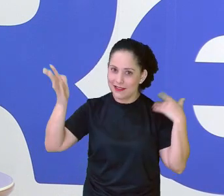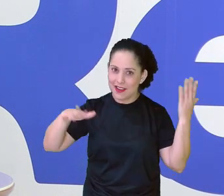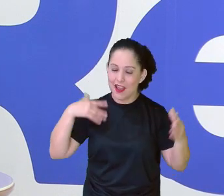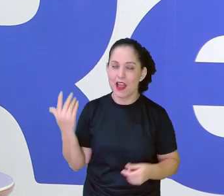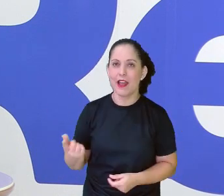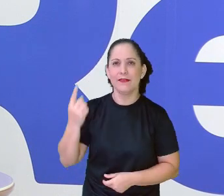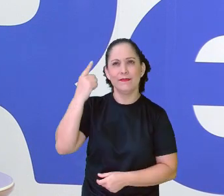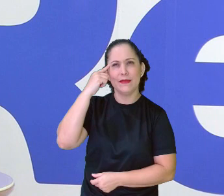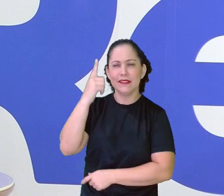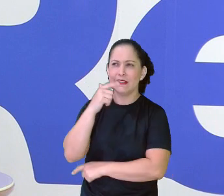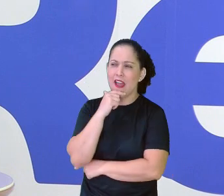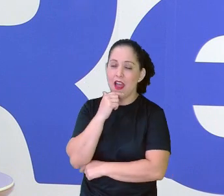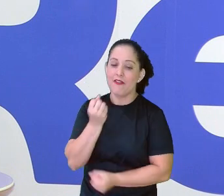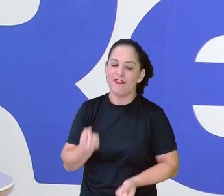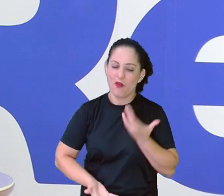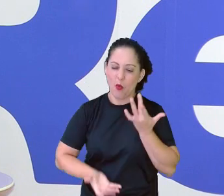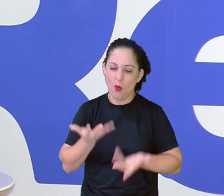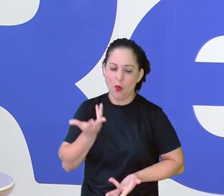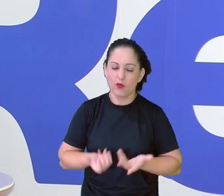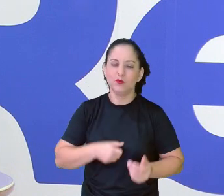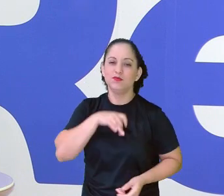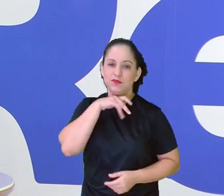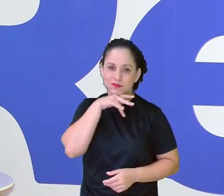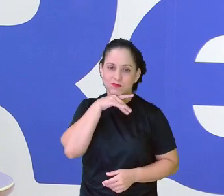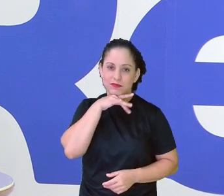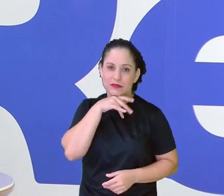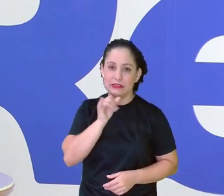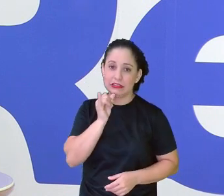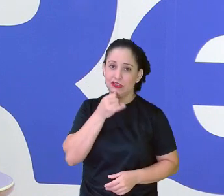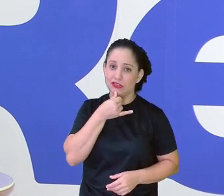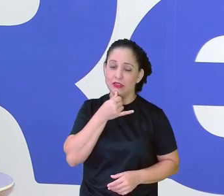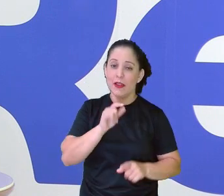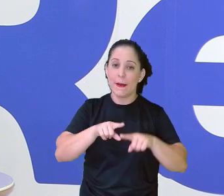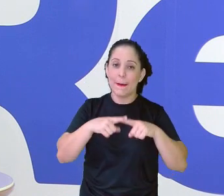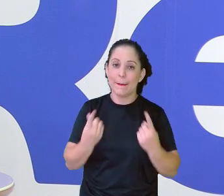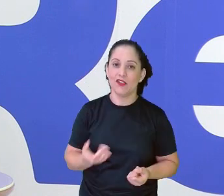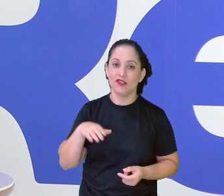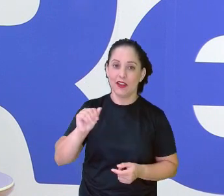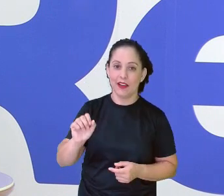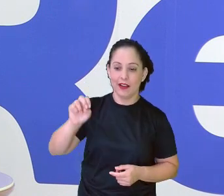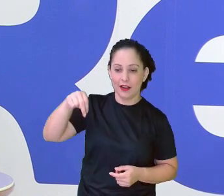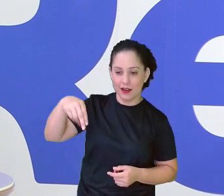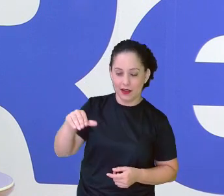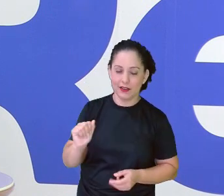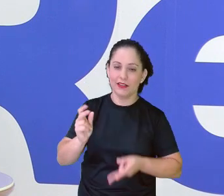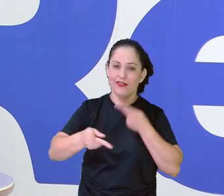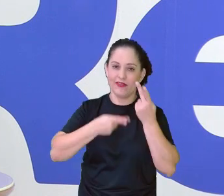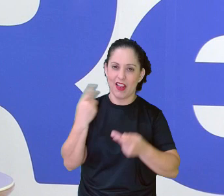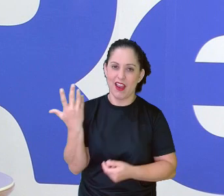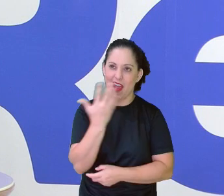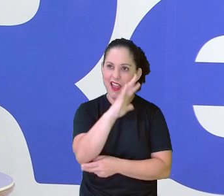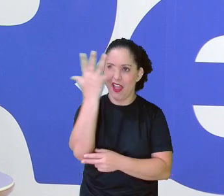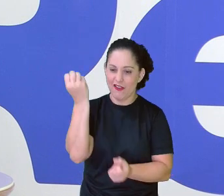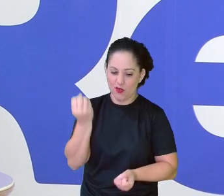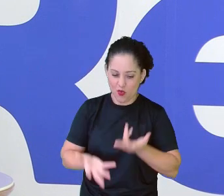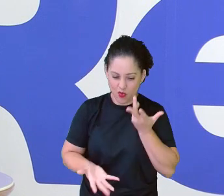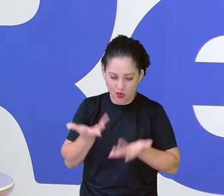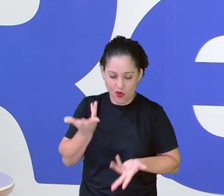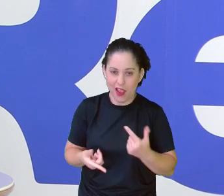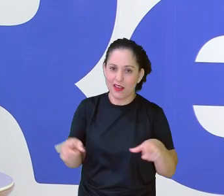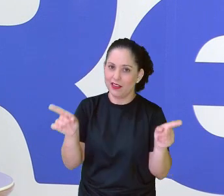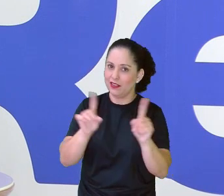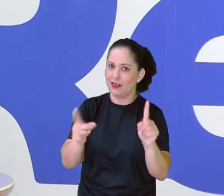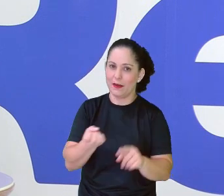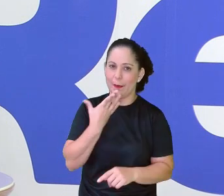meio pensativos com as queimadas, mas elas disseram, a Ana disse que não valeu a pena queimar tanta árvore, a Pâmela disse que não